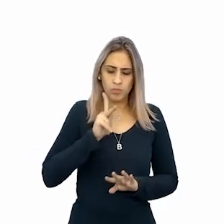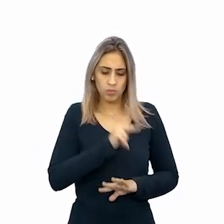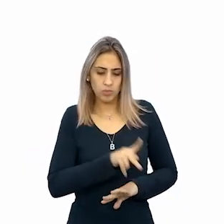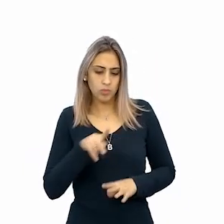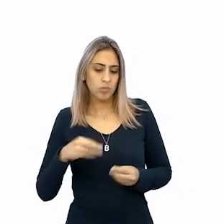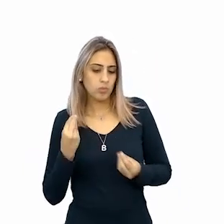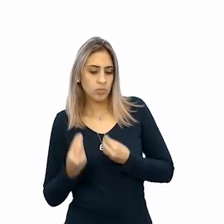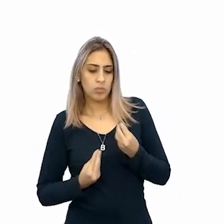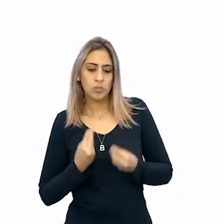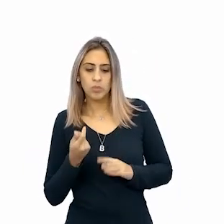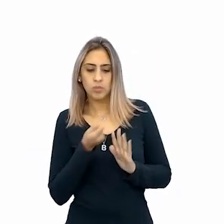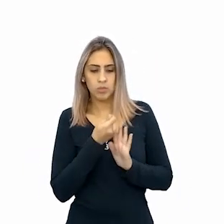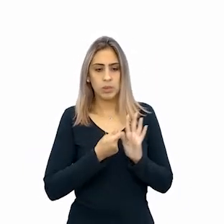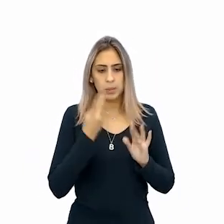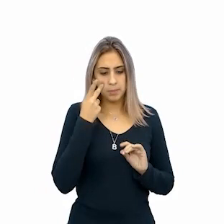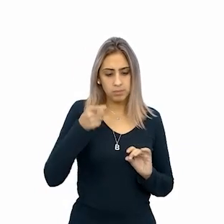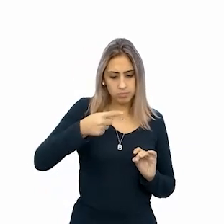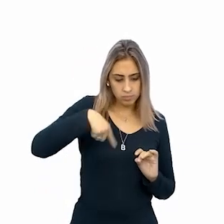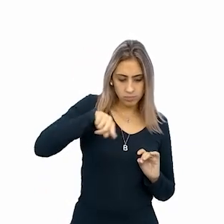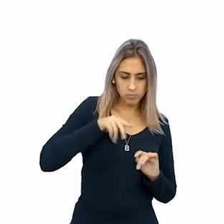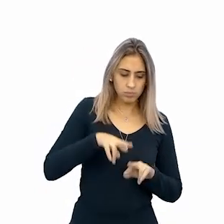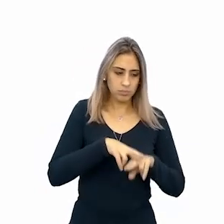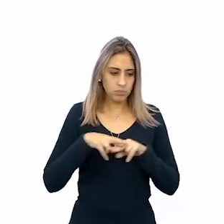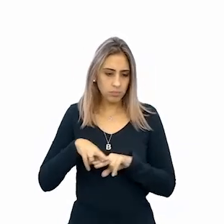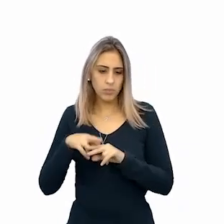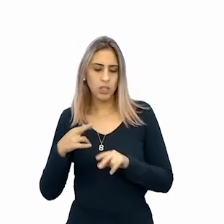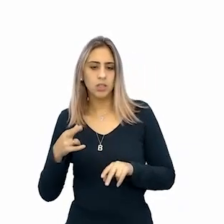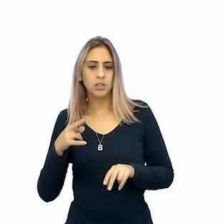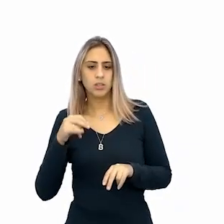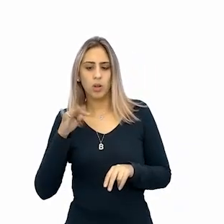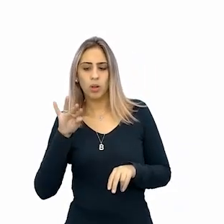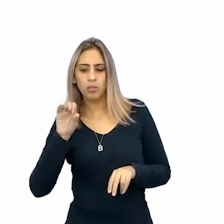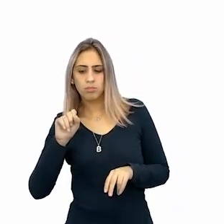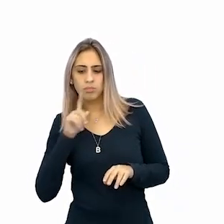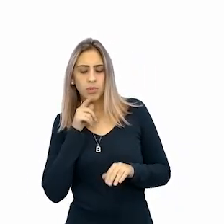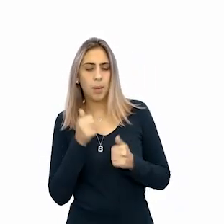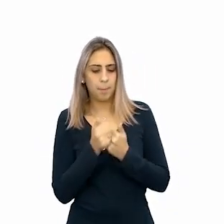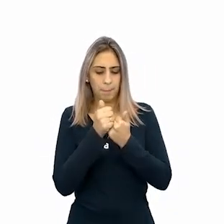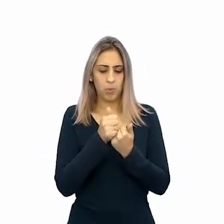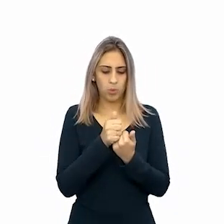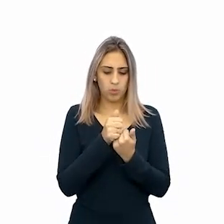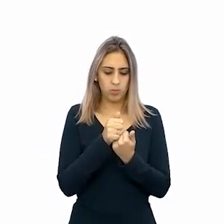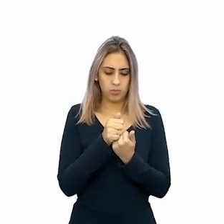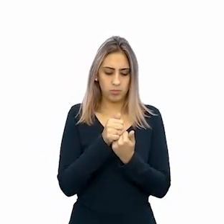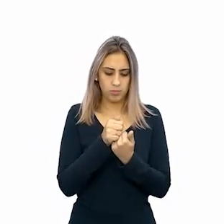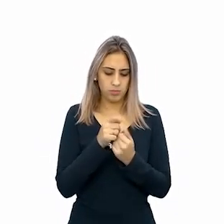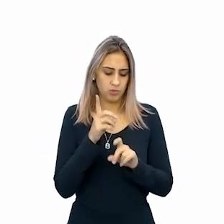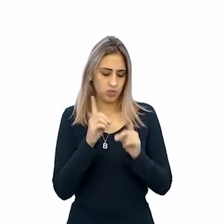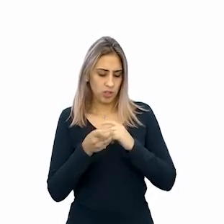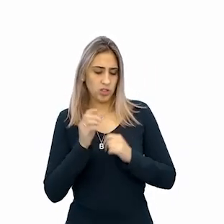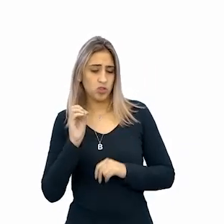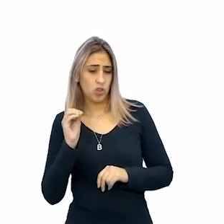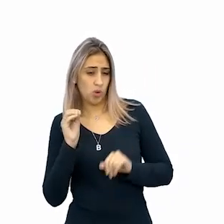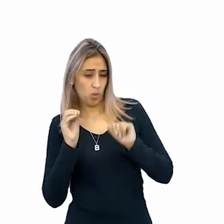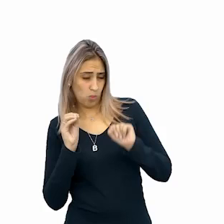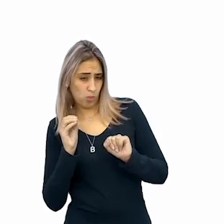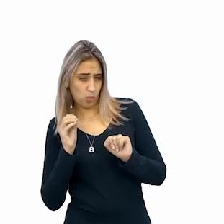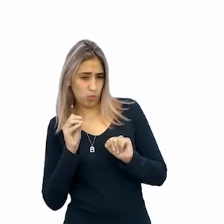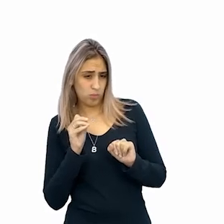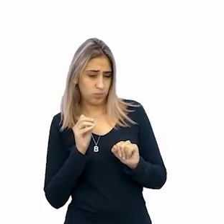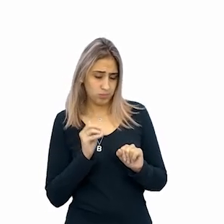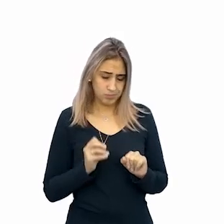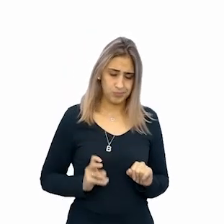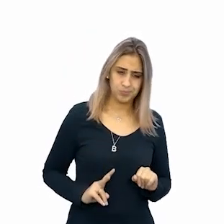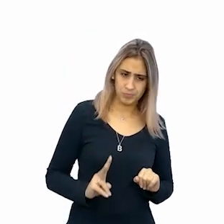como escriba, para que essa tomada de nota sirva de apoio para a sequência didática 8, que será a continuidade